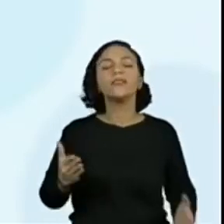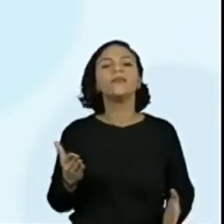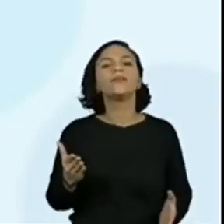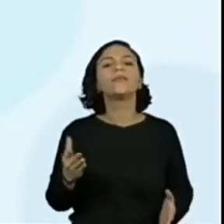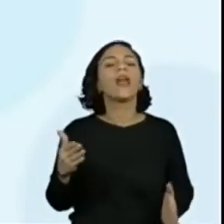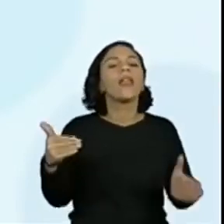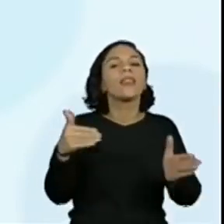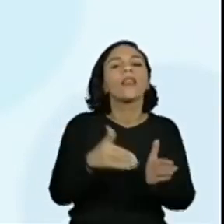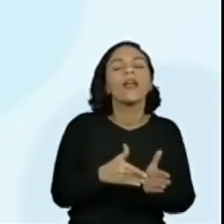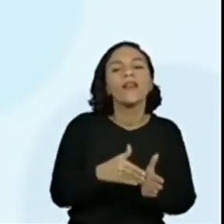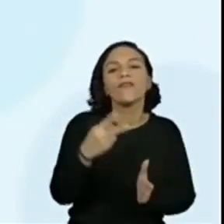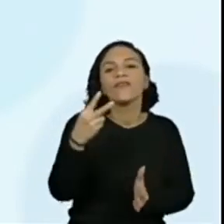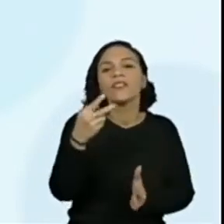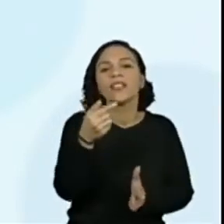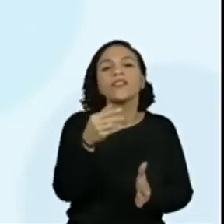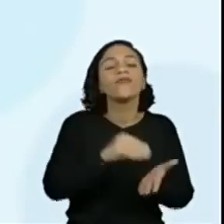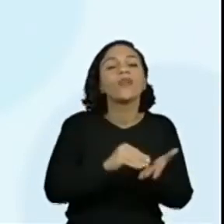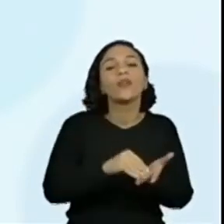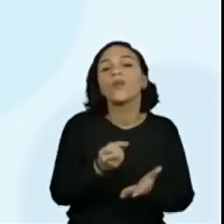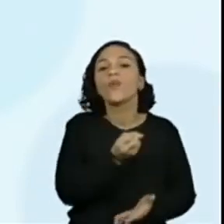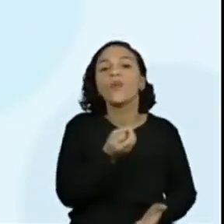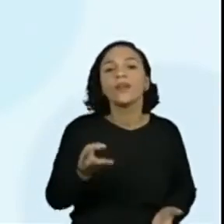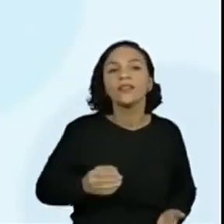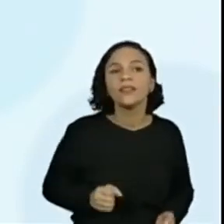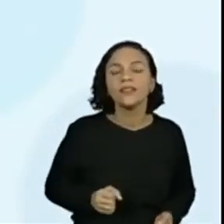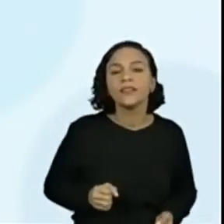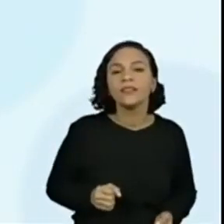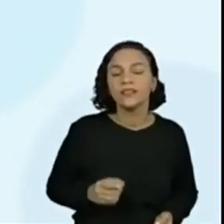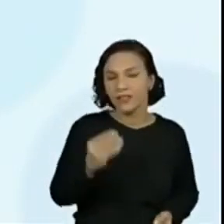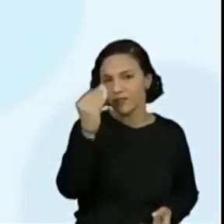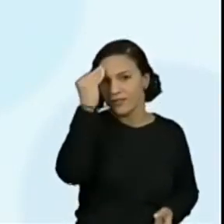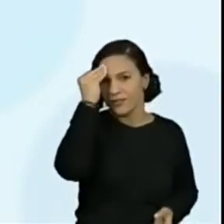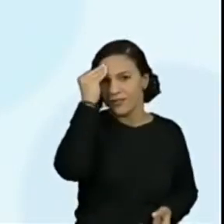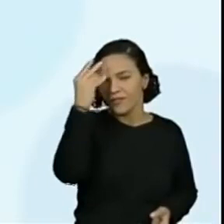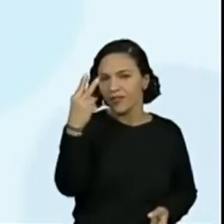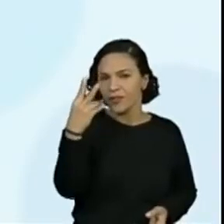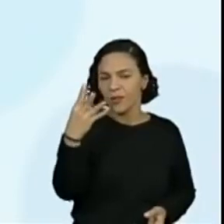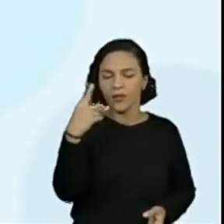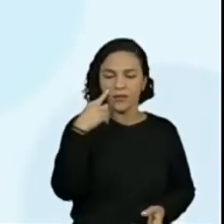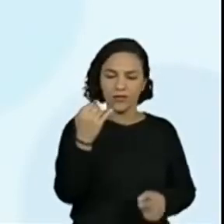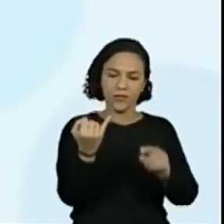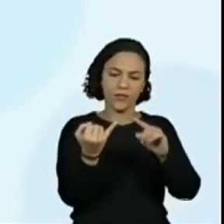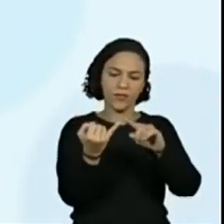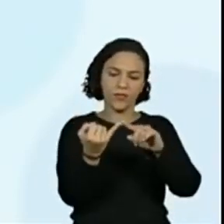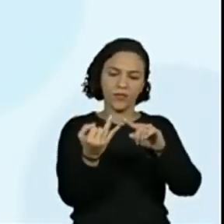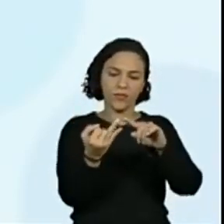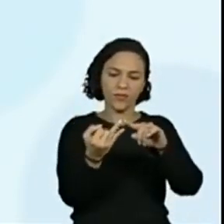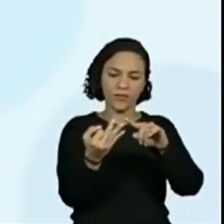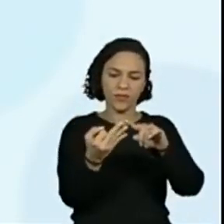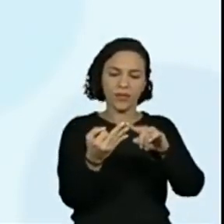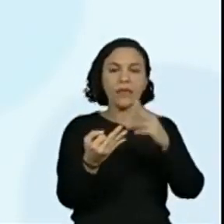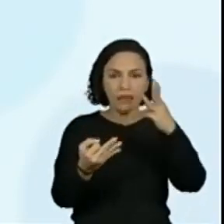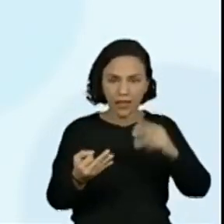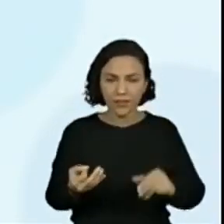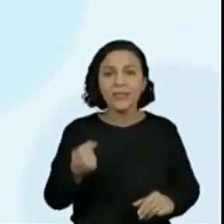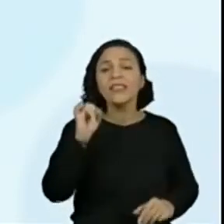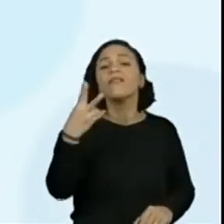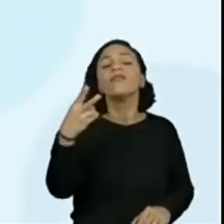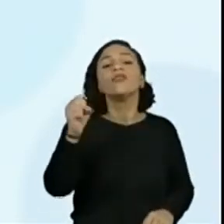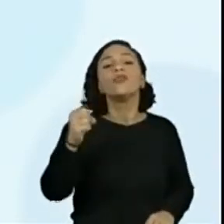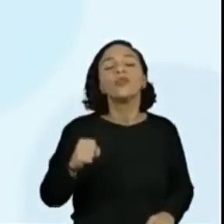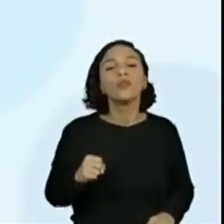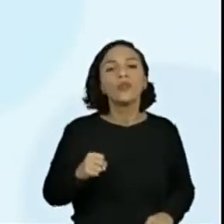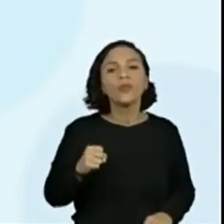no 27, faltam quantas pecinhas? 24 na cabeça, a gente um, já aprendeu dois, isso três. Hoje. 3. E se for